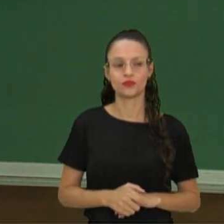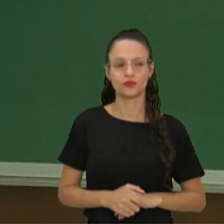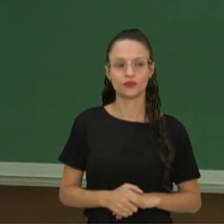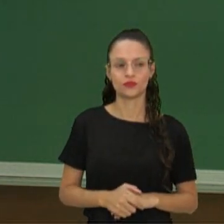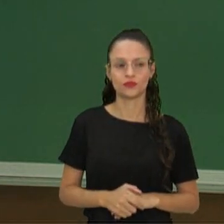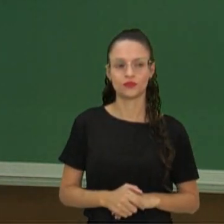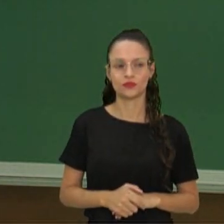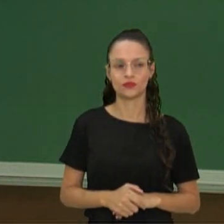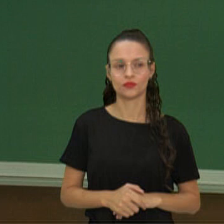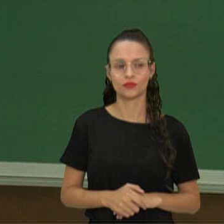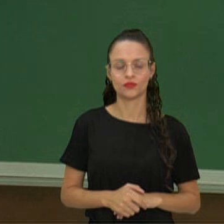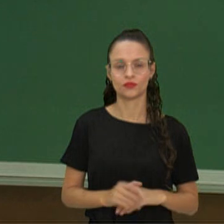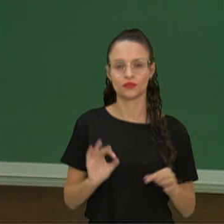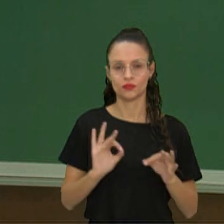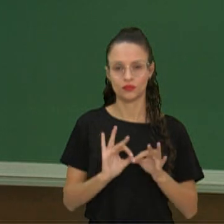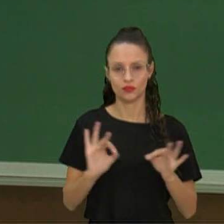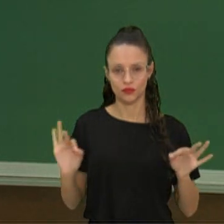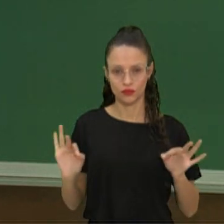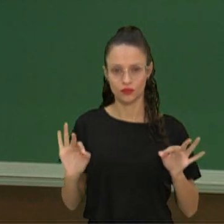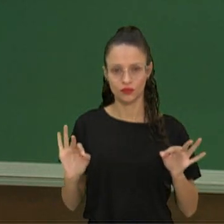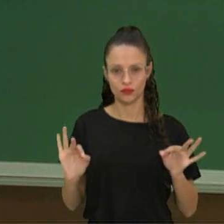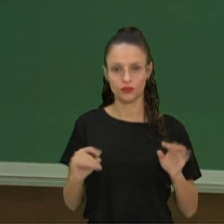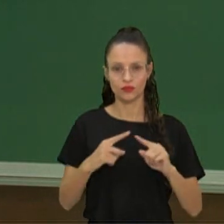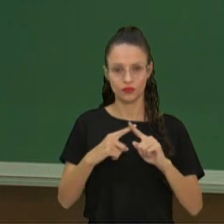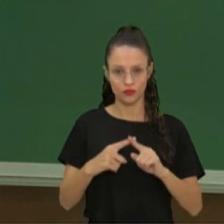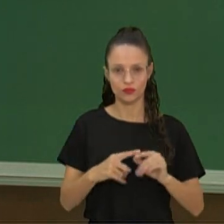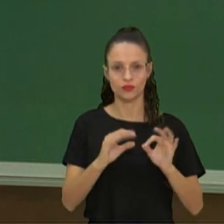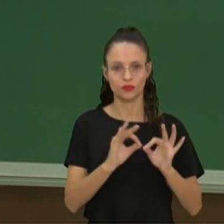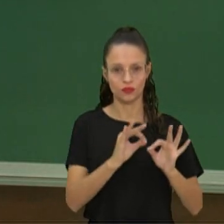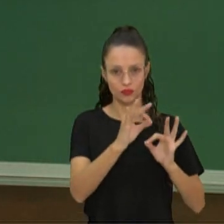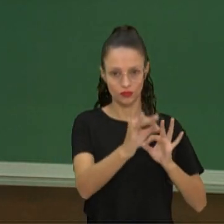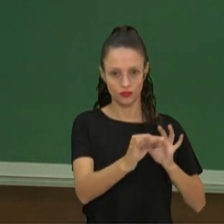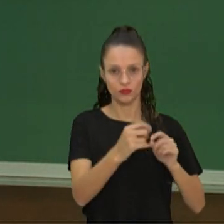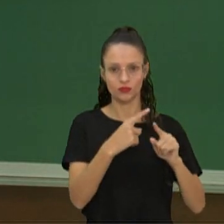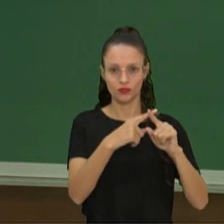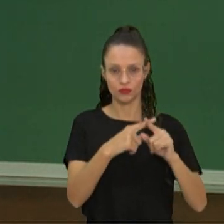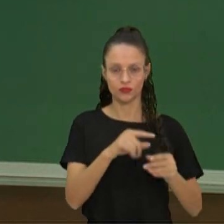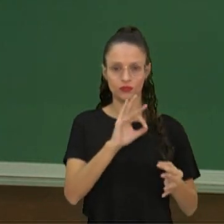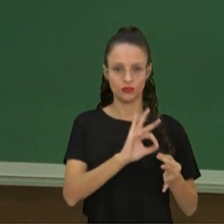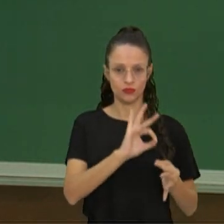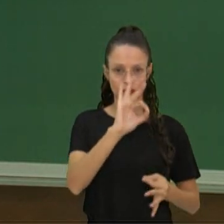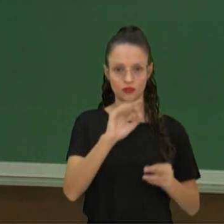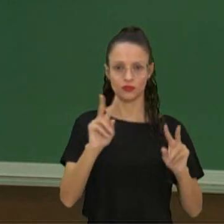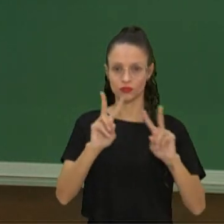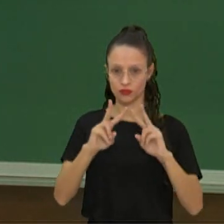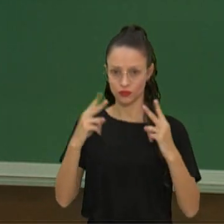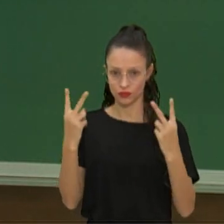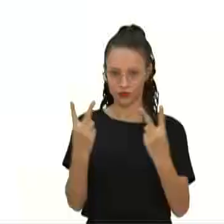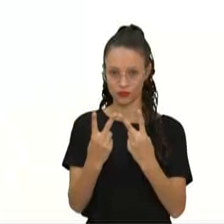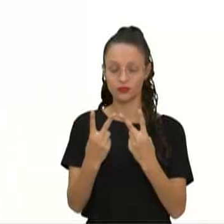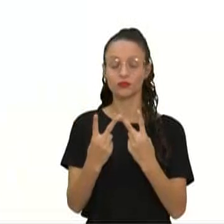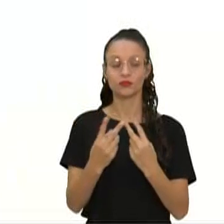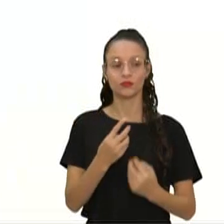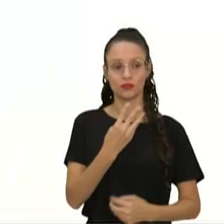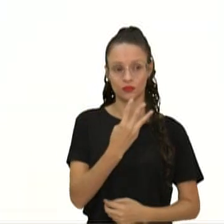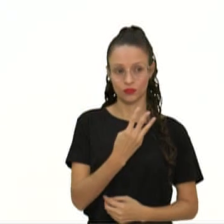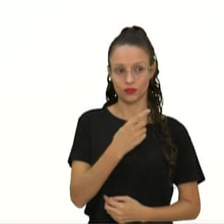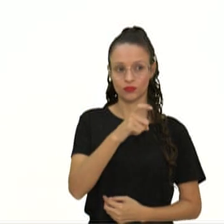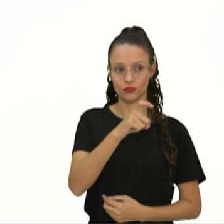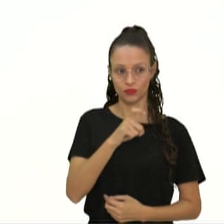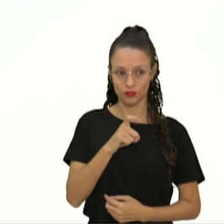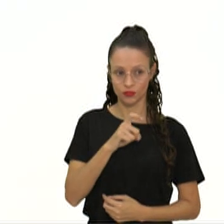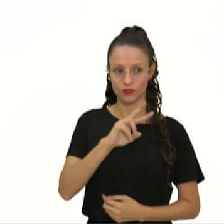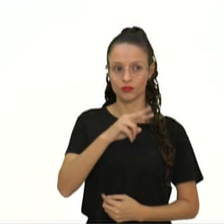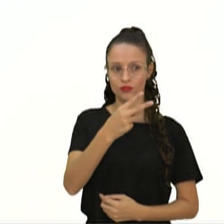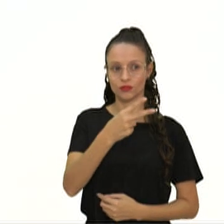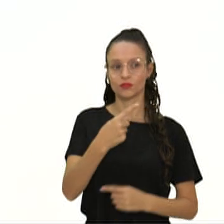só. Comprimento vezes largura vezes altura. Então, o volume vai ser o quê? 3x ao cubo vezes